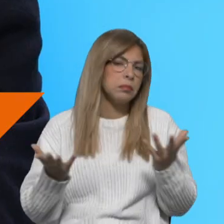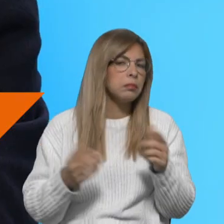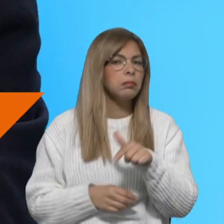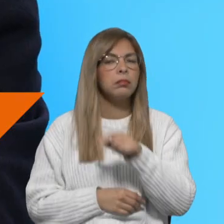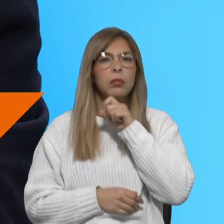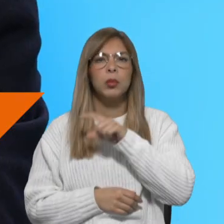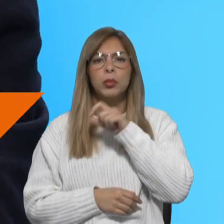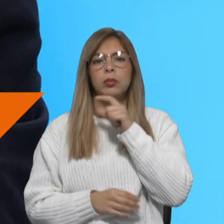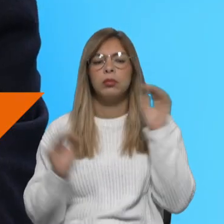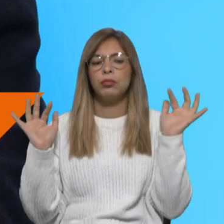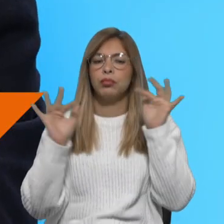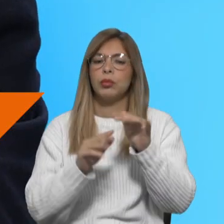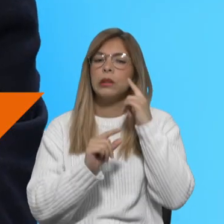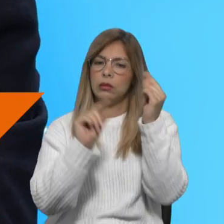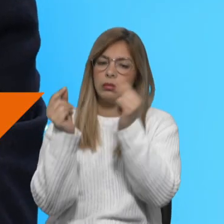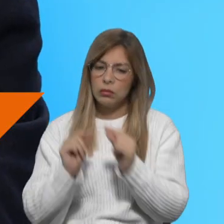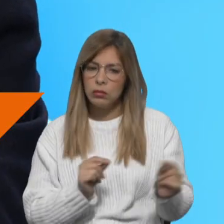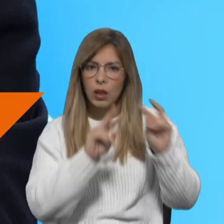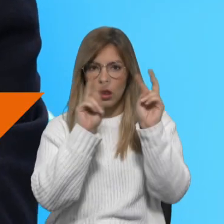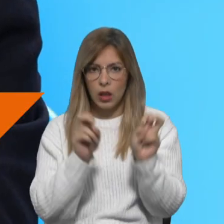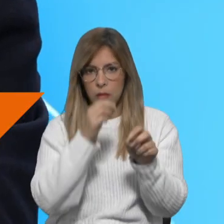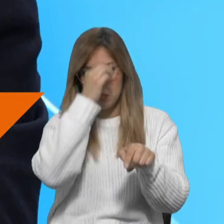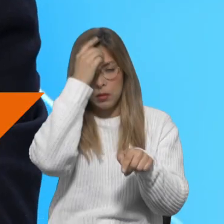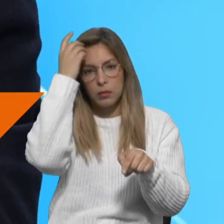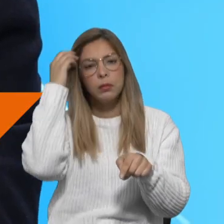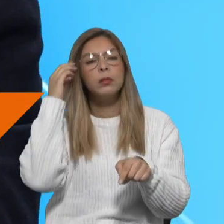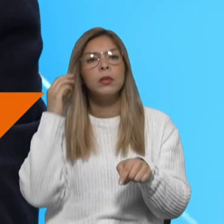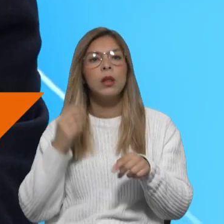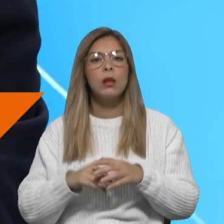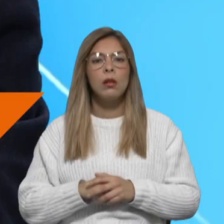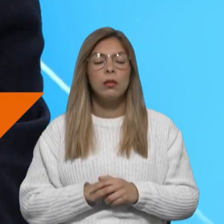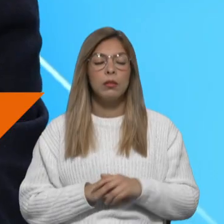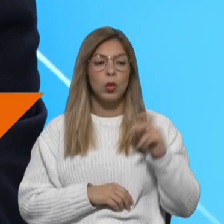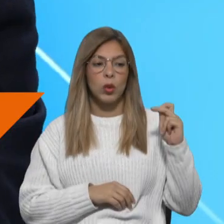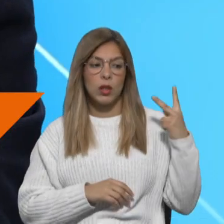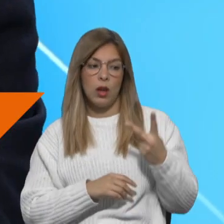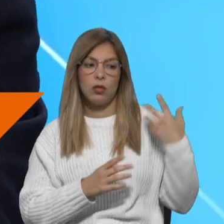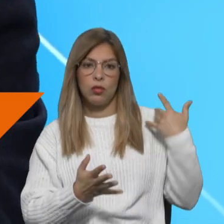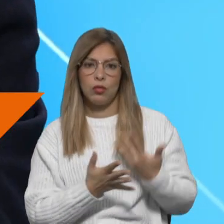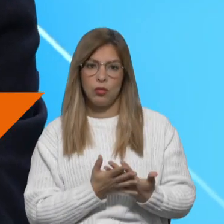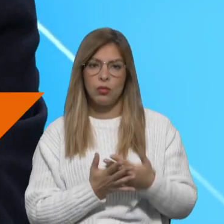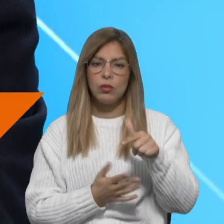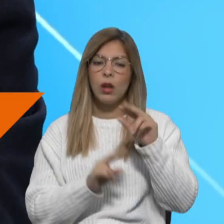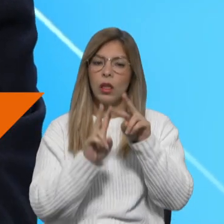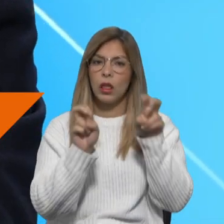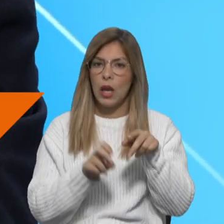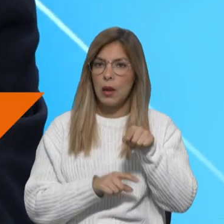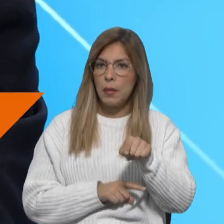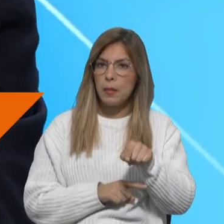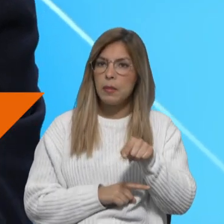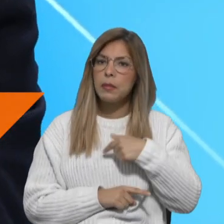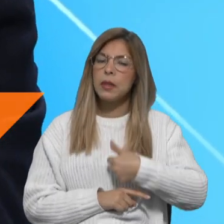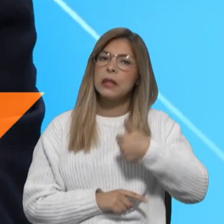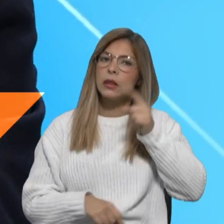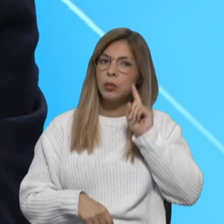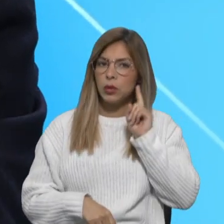debater este tema que nos pareceu, quando há 2 anos definimos o tema, que seria importante,